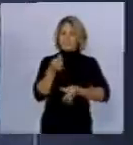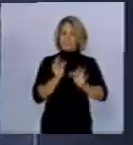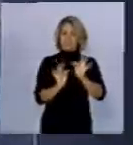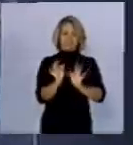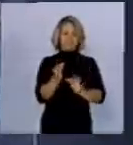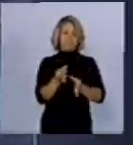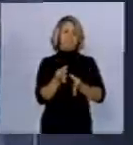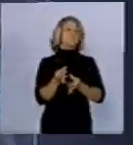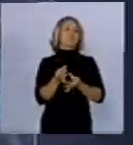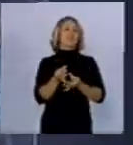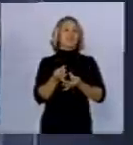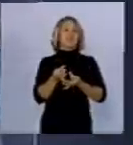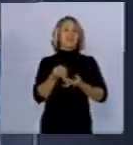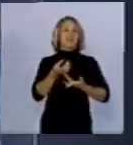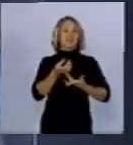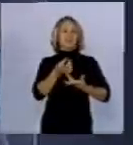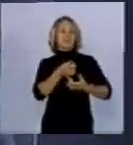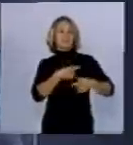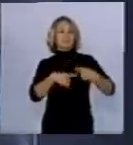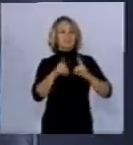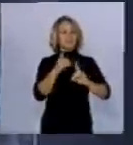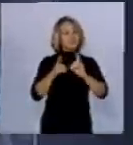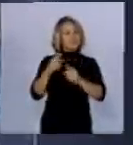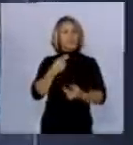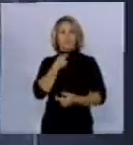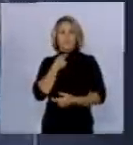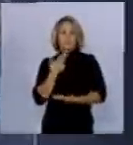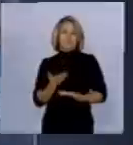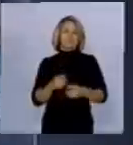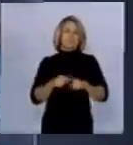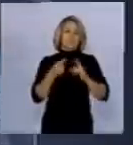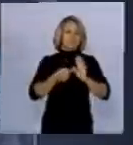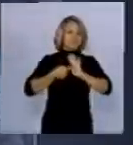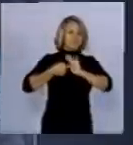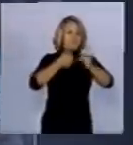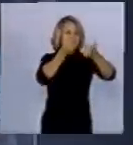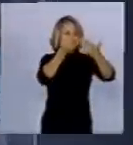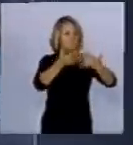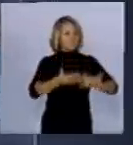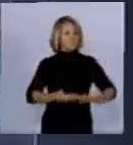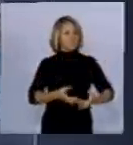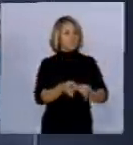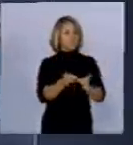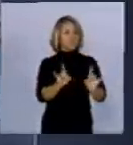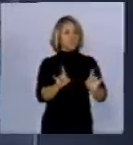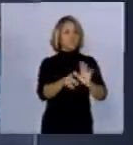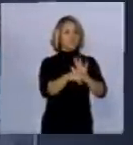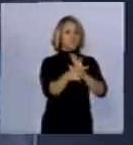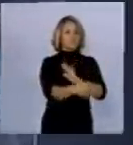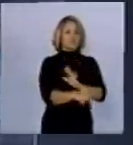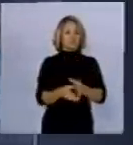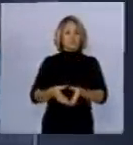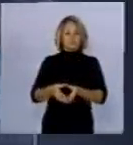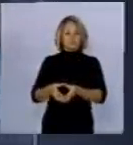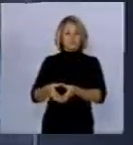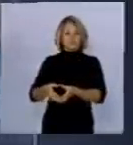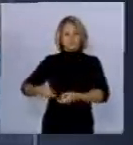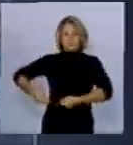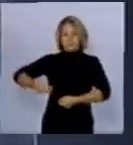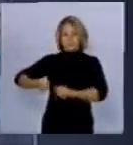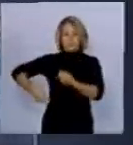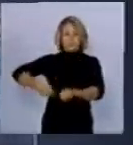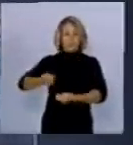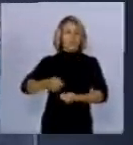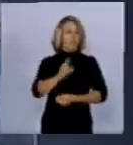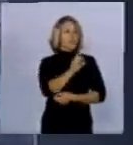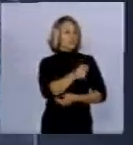mais e o que acaba acontecendo nessa dinâmica E aí eu tô tratando de uma dinâmica de mercado é muito simples de entender e não